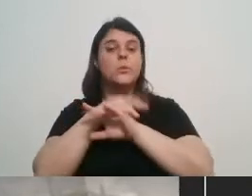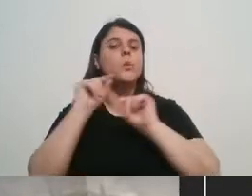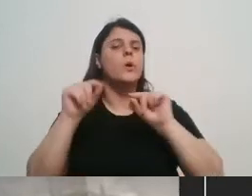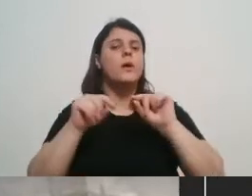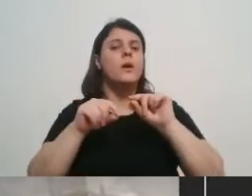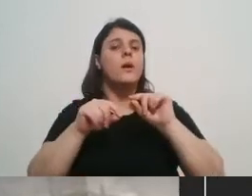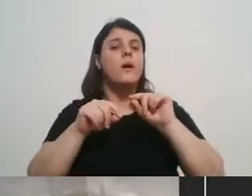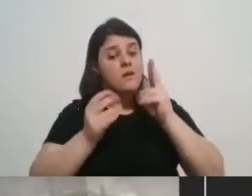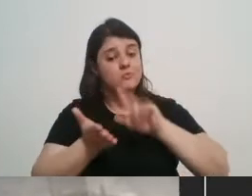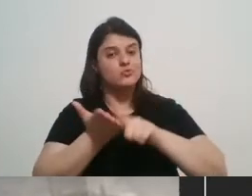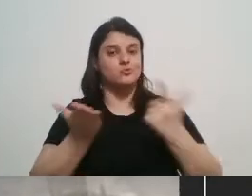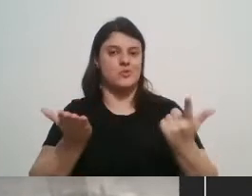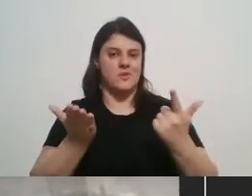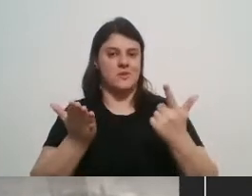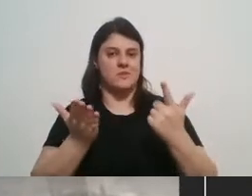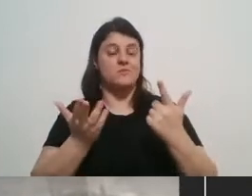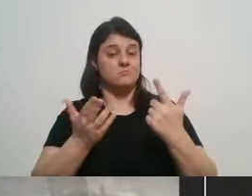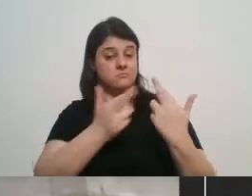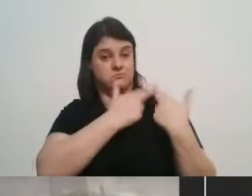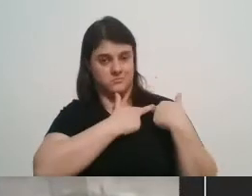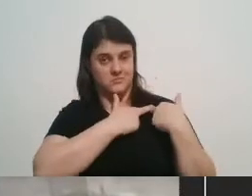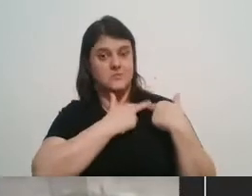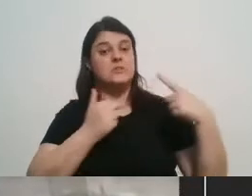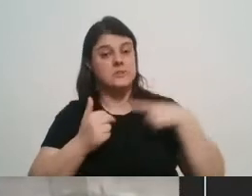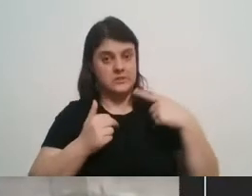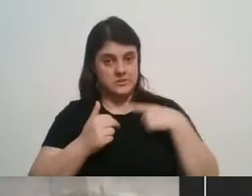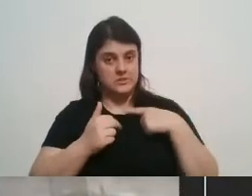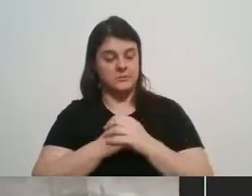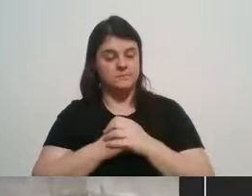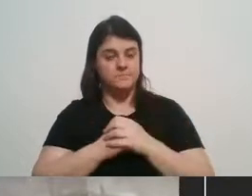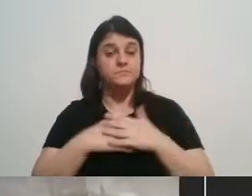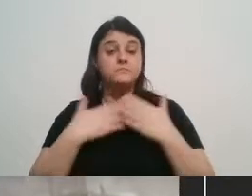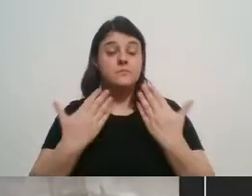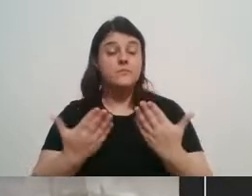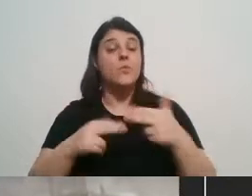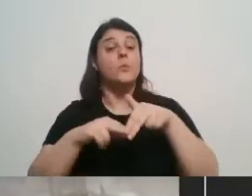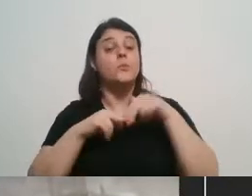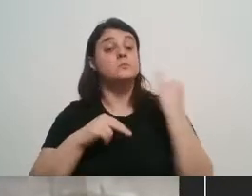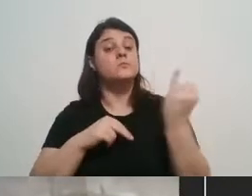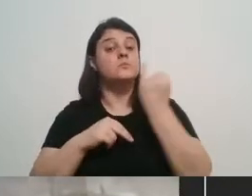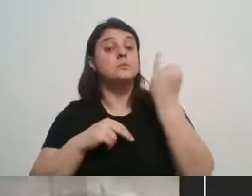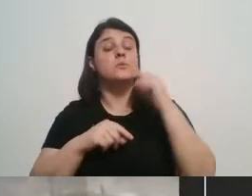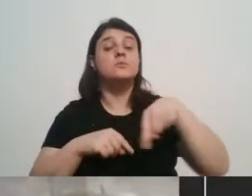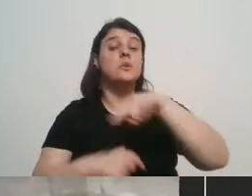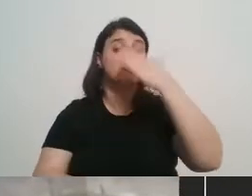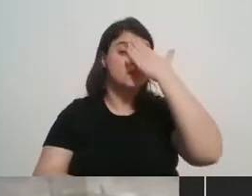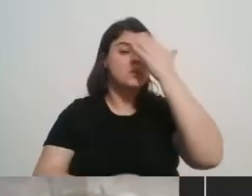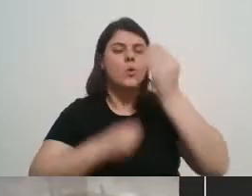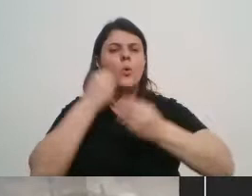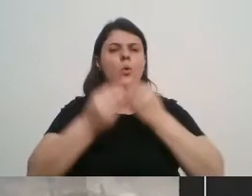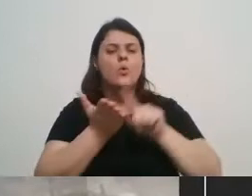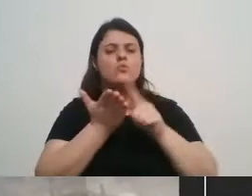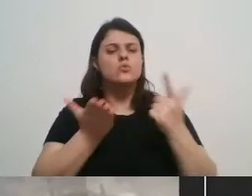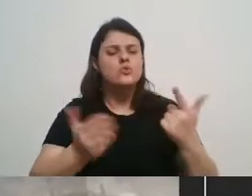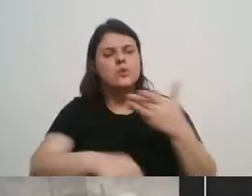jornal, ou seja, o titular do Fundo Última Hora é o Última Hora. E é por isso que é importante compreender como a Última Hora